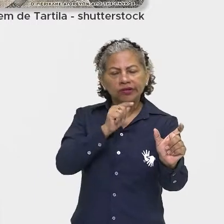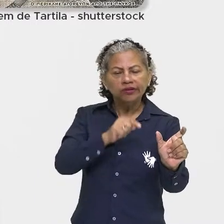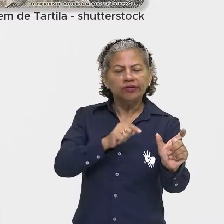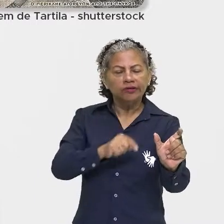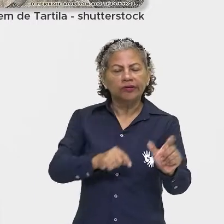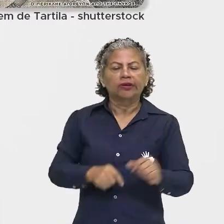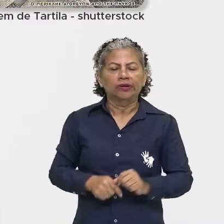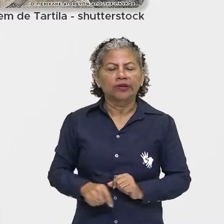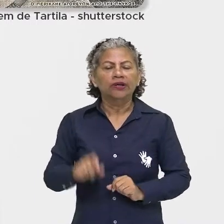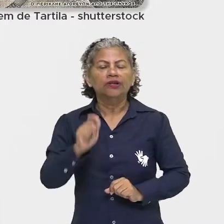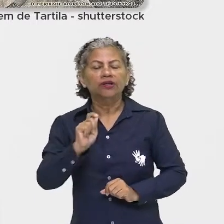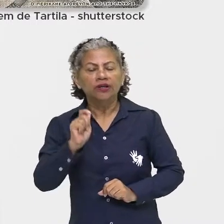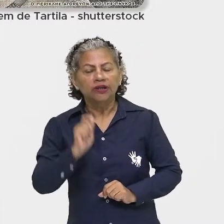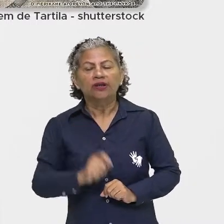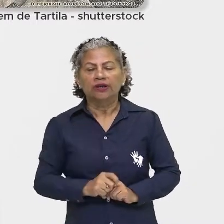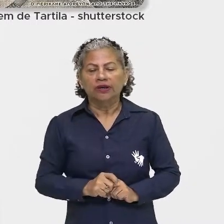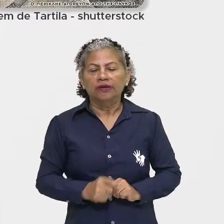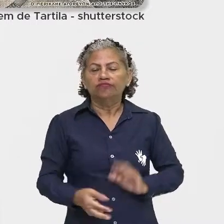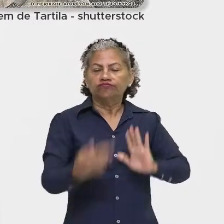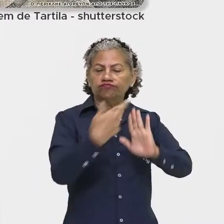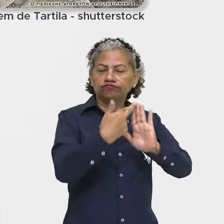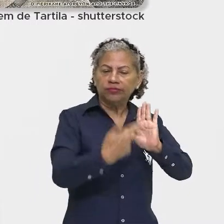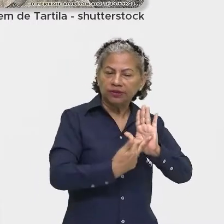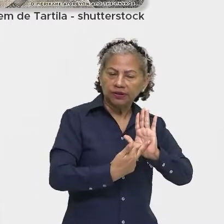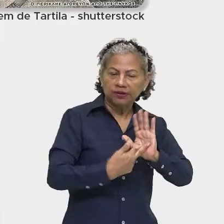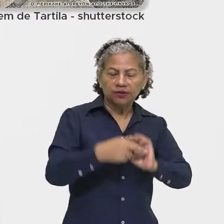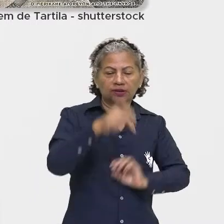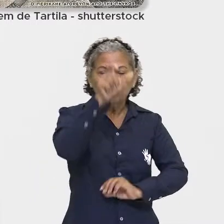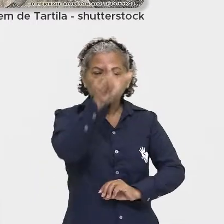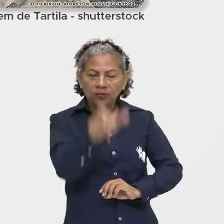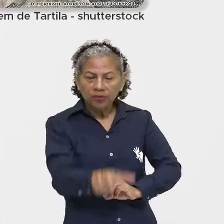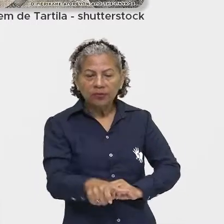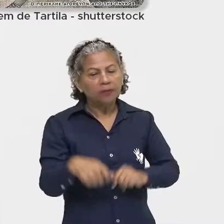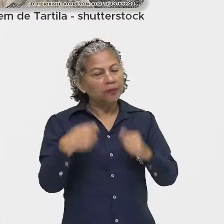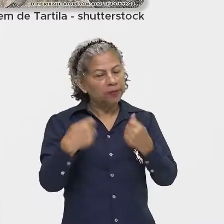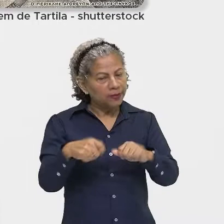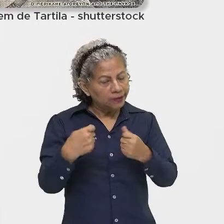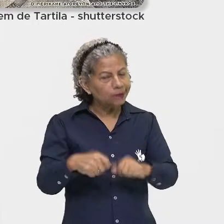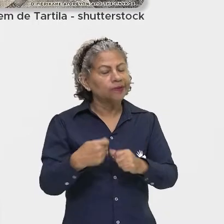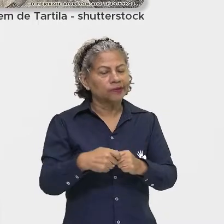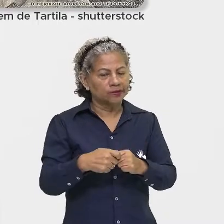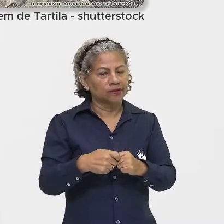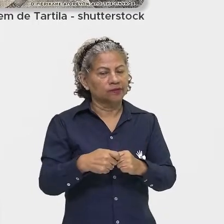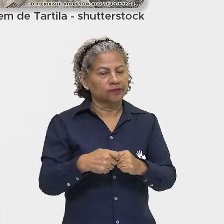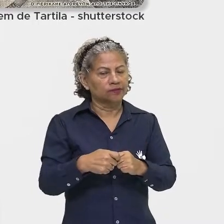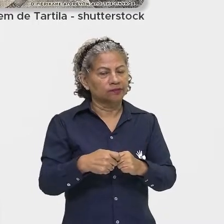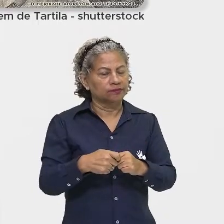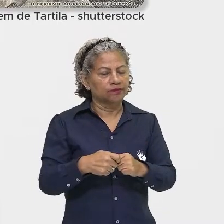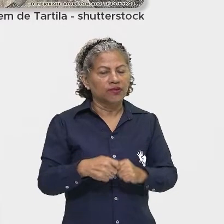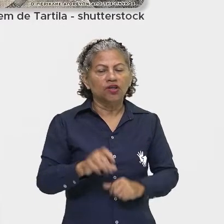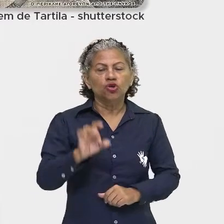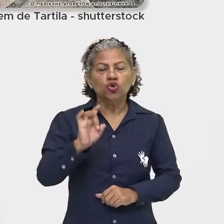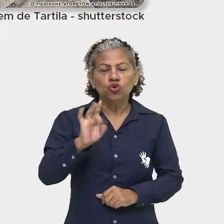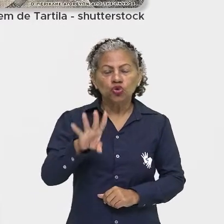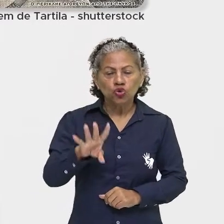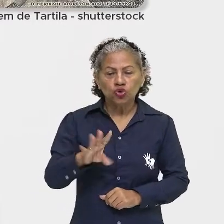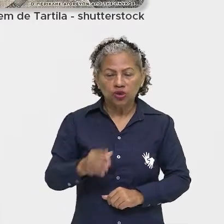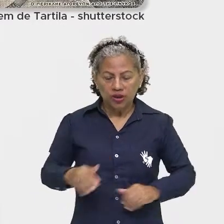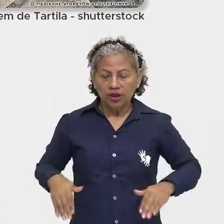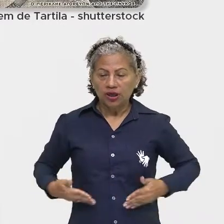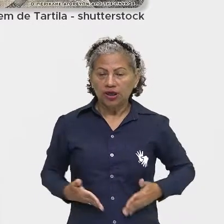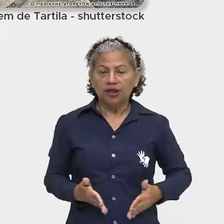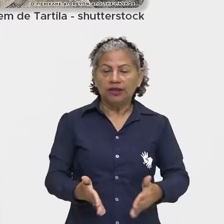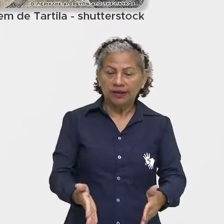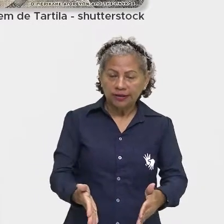uma pessoa na sociedade da época. Entretanto, na Grécia Antiga, somente era considerado cidadão quem nascia em